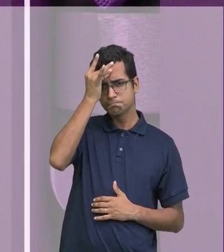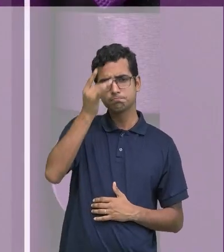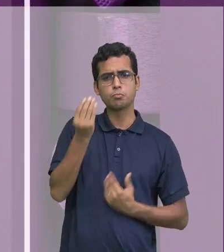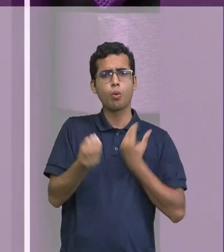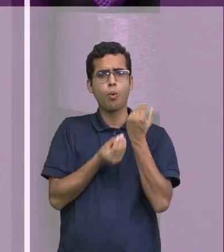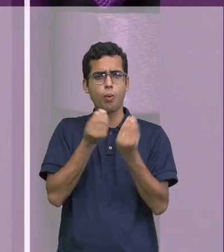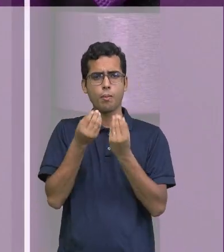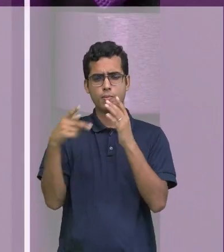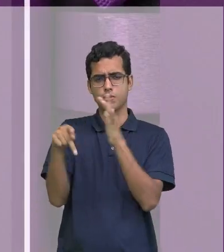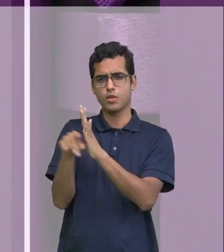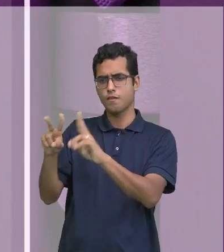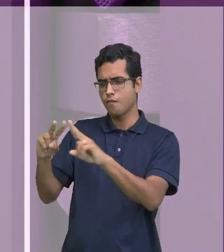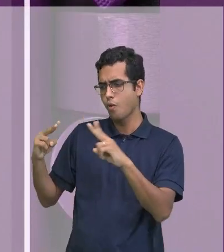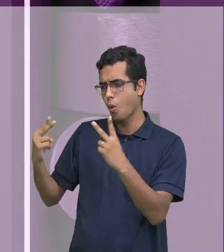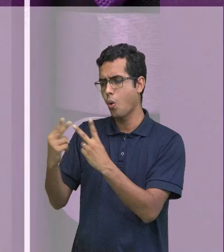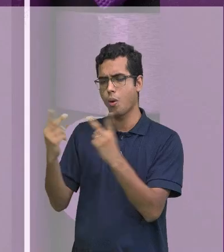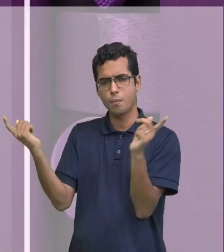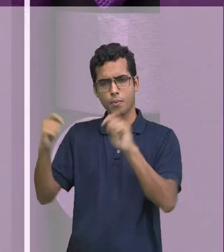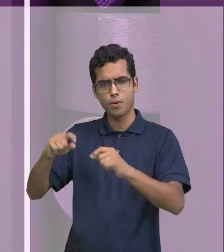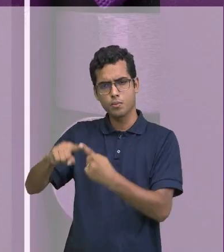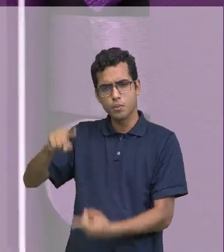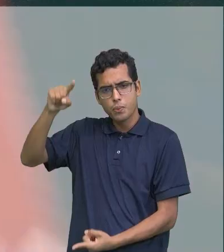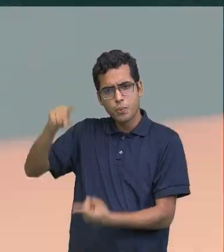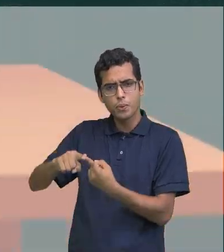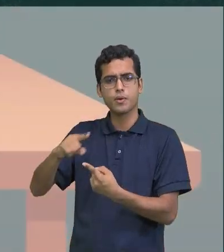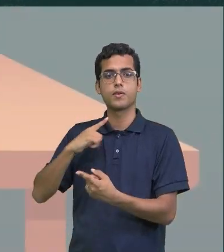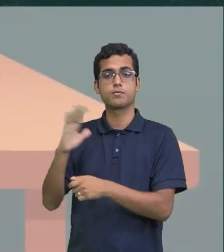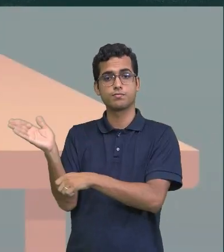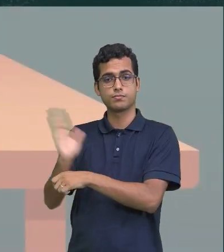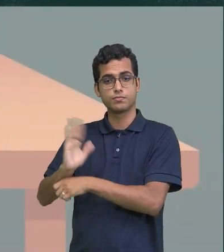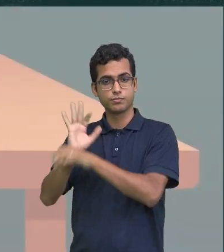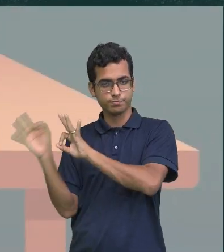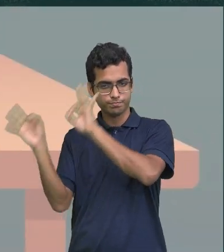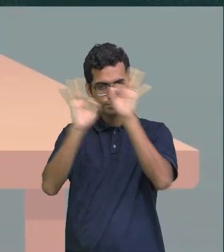e capacidade, vem assistir esse VT comigo.